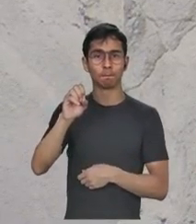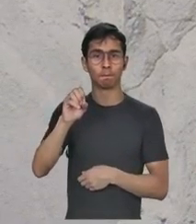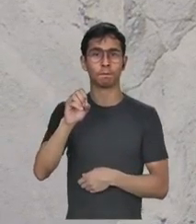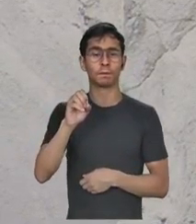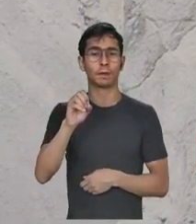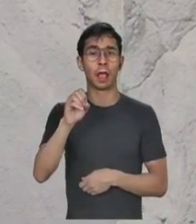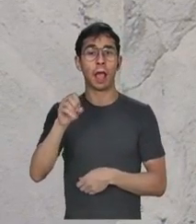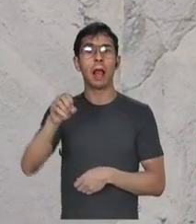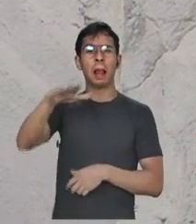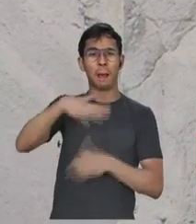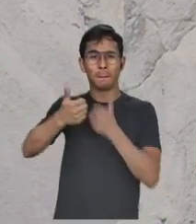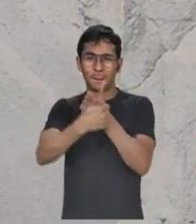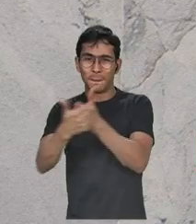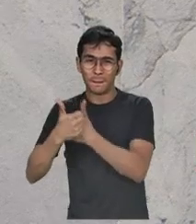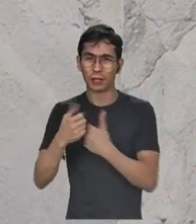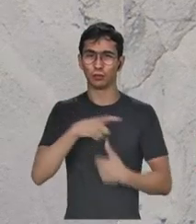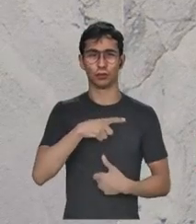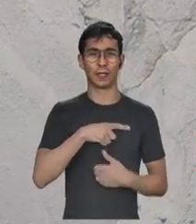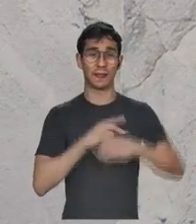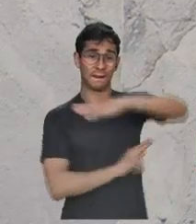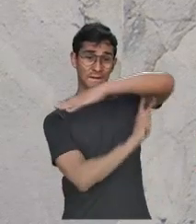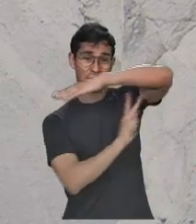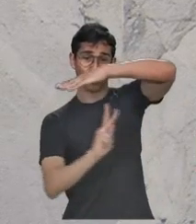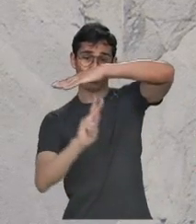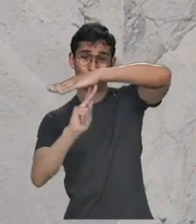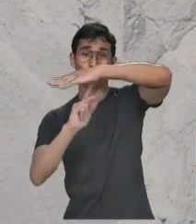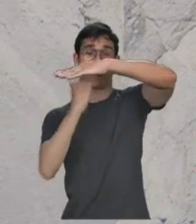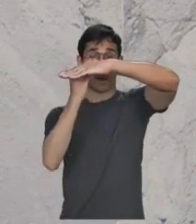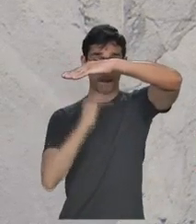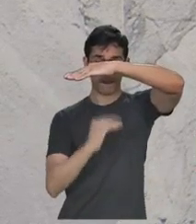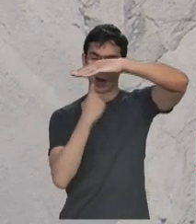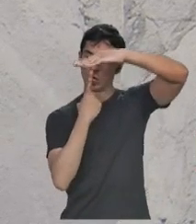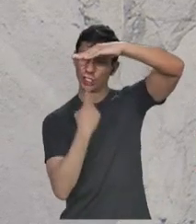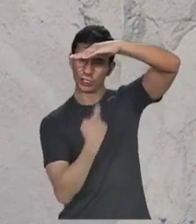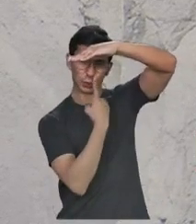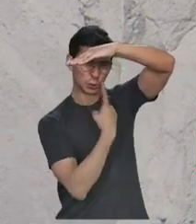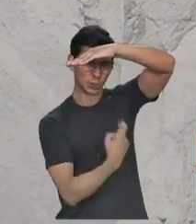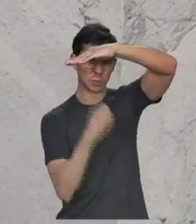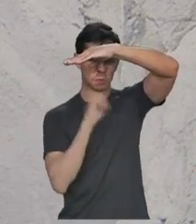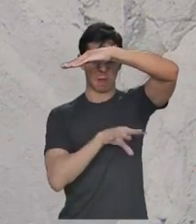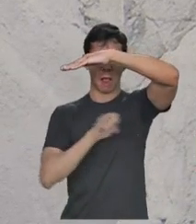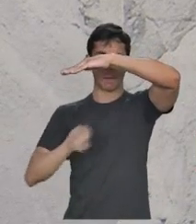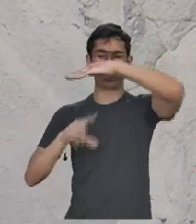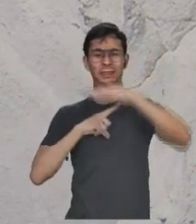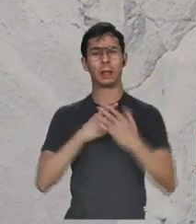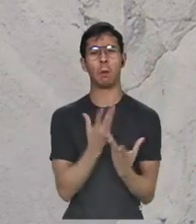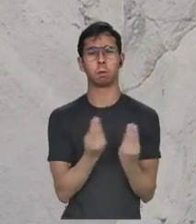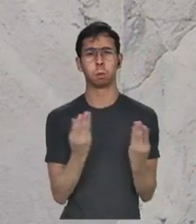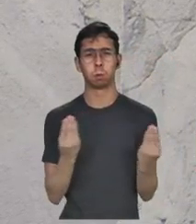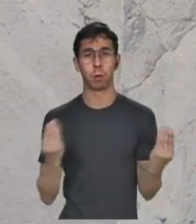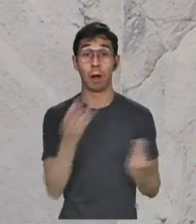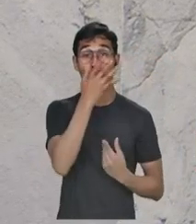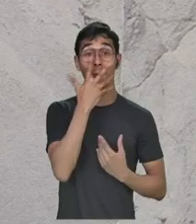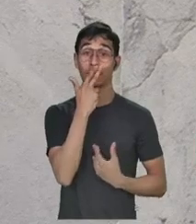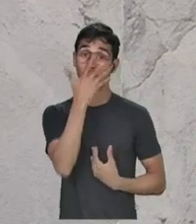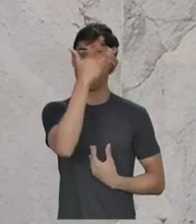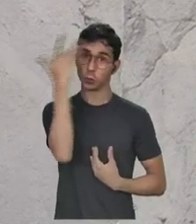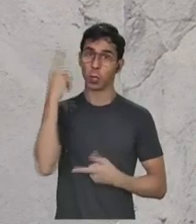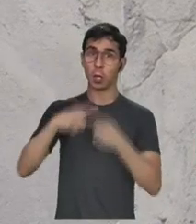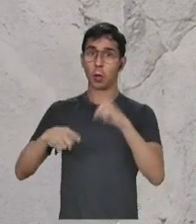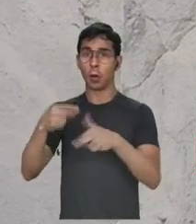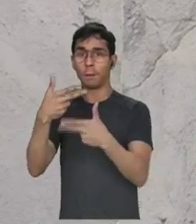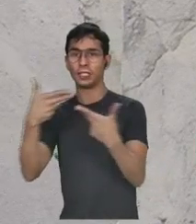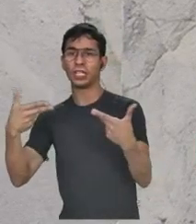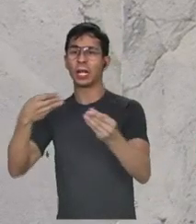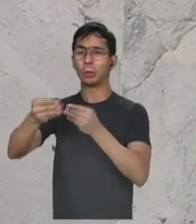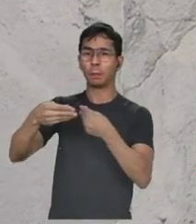tem de lixo debaixo dos viadutos é assustador eu não sei se o pessoal fez ali uma coleta de material descartável